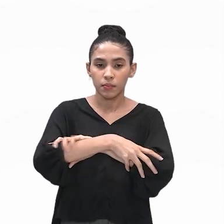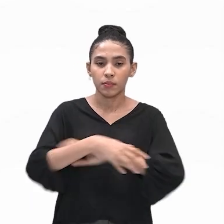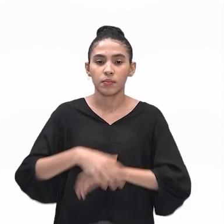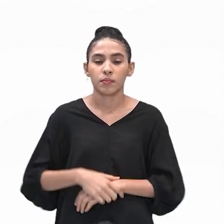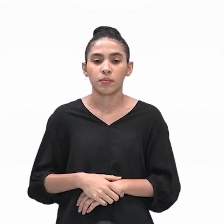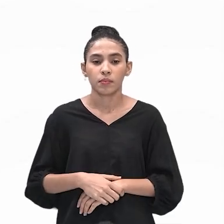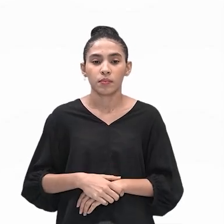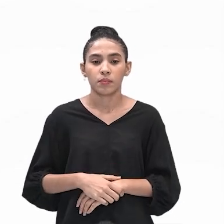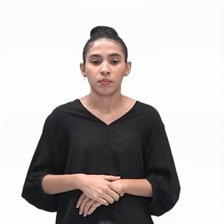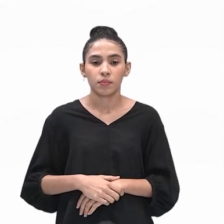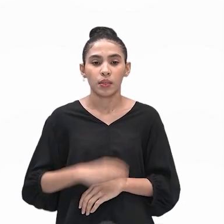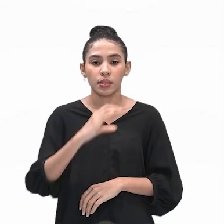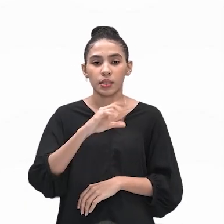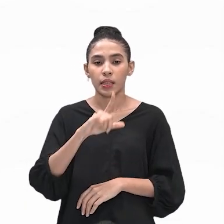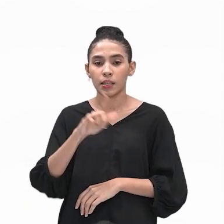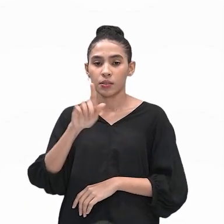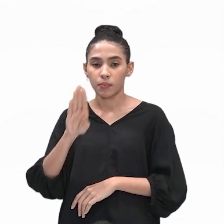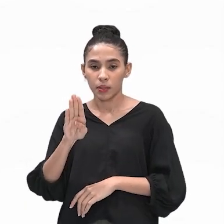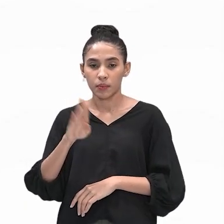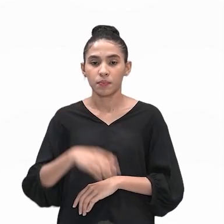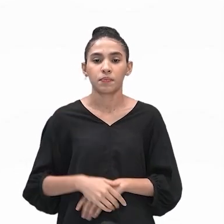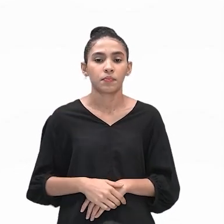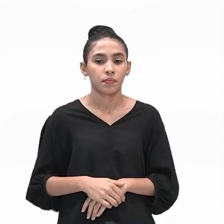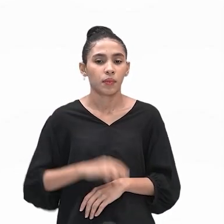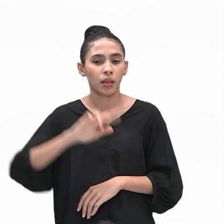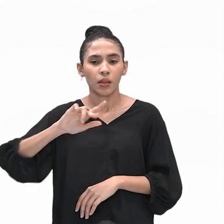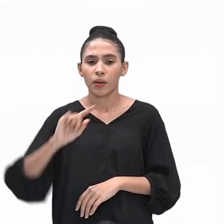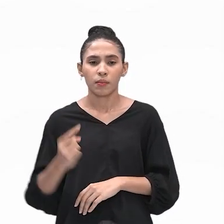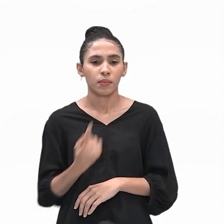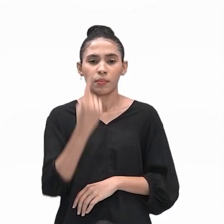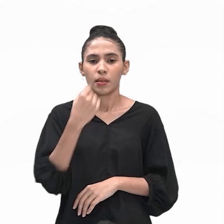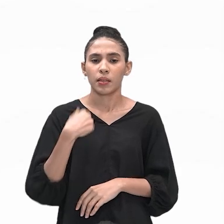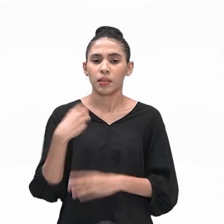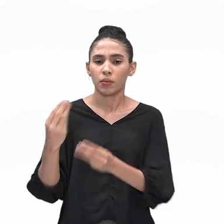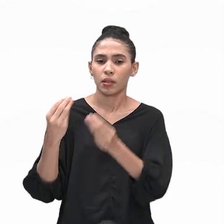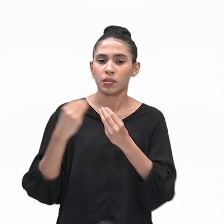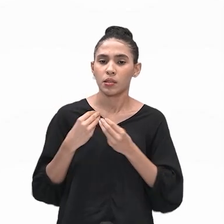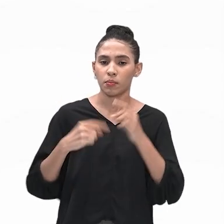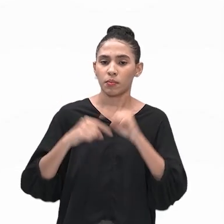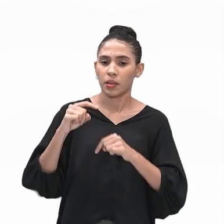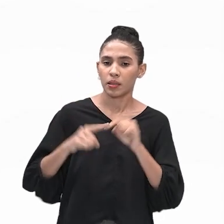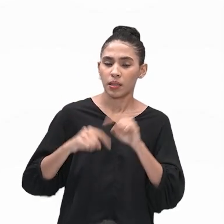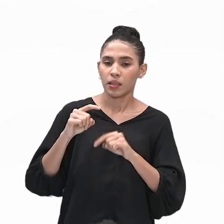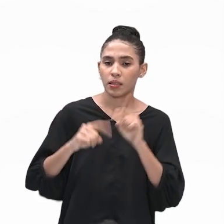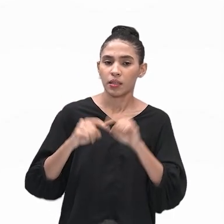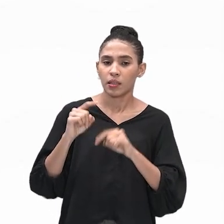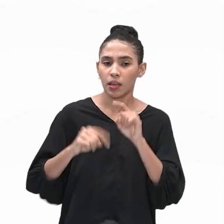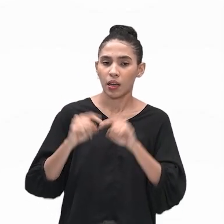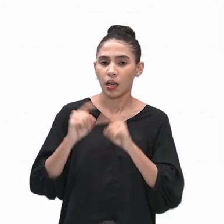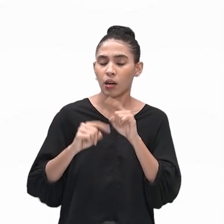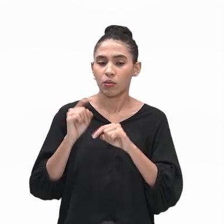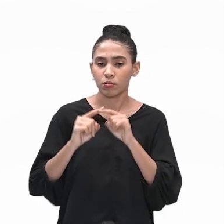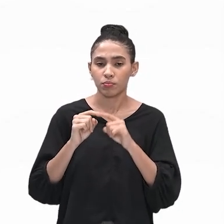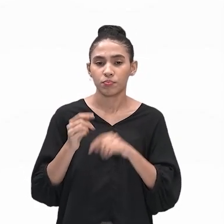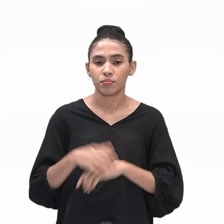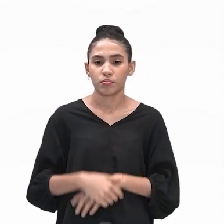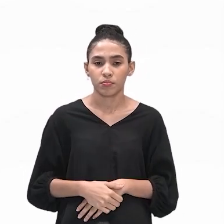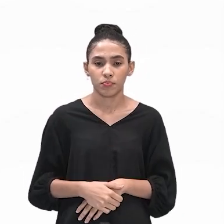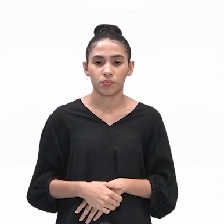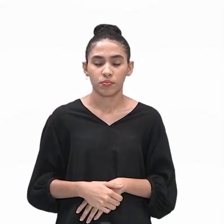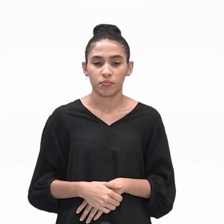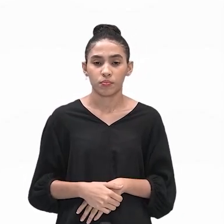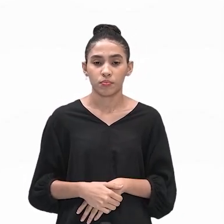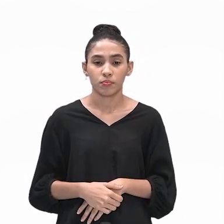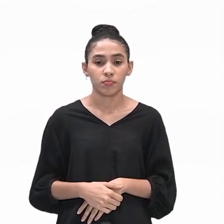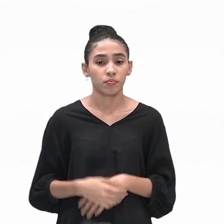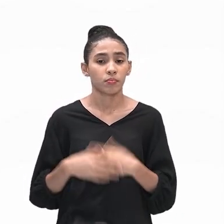da Companhia Logística Brasil. Essa não é a primeira vez que recebo um produto por meio dos serviços oferecidos por vocês.